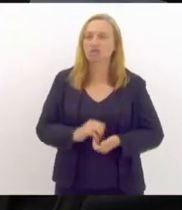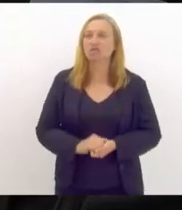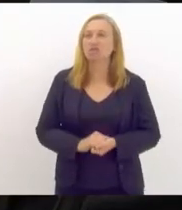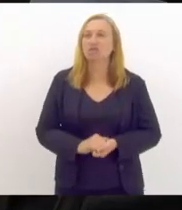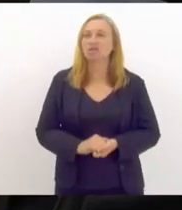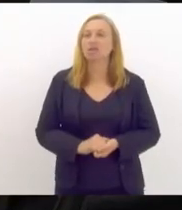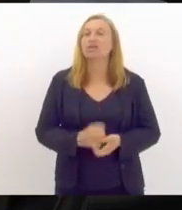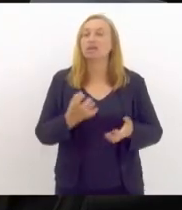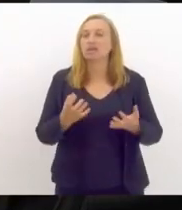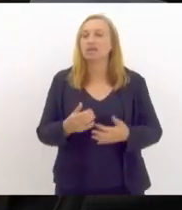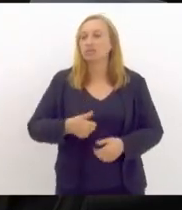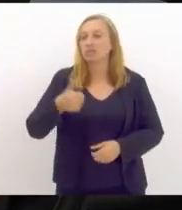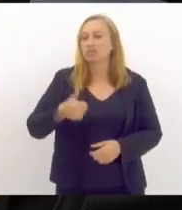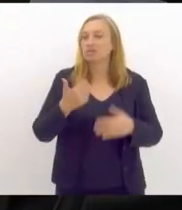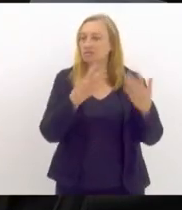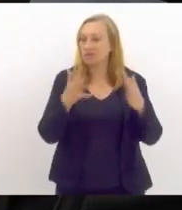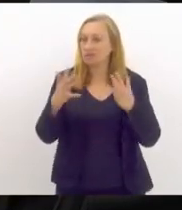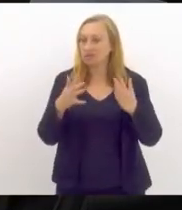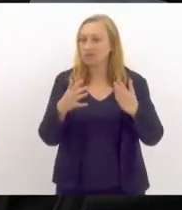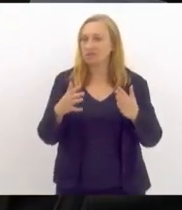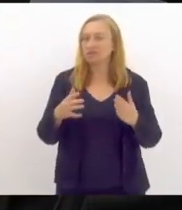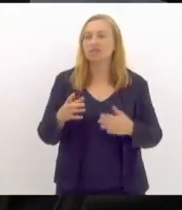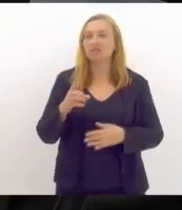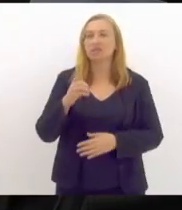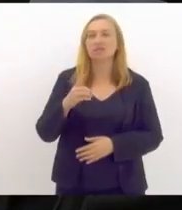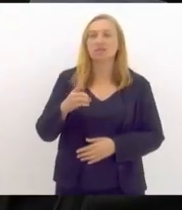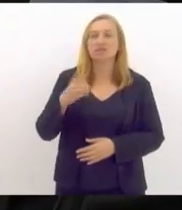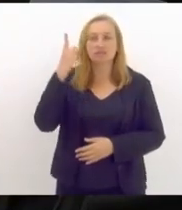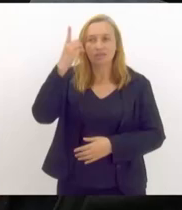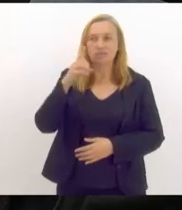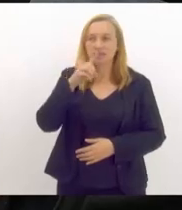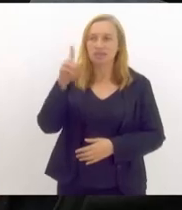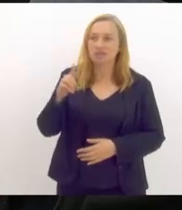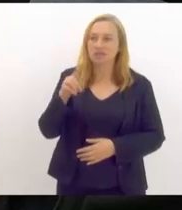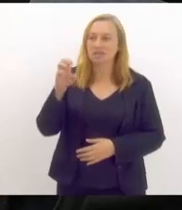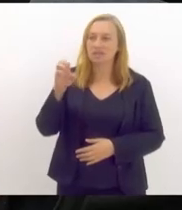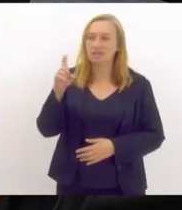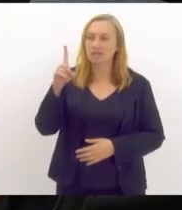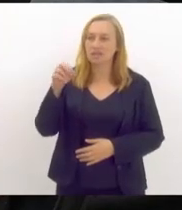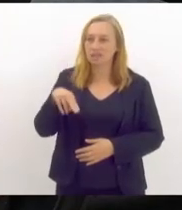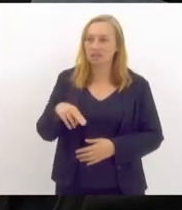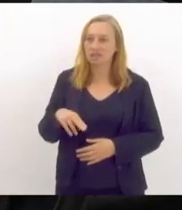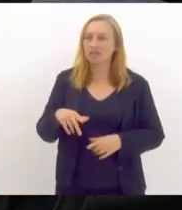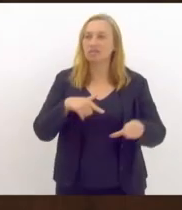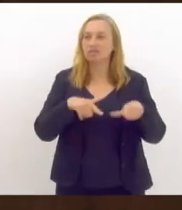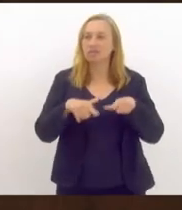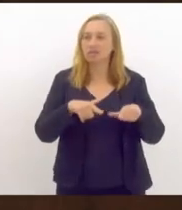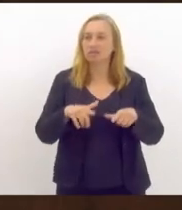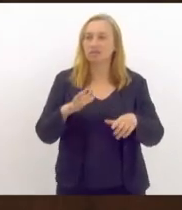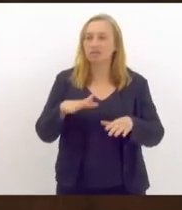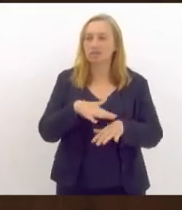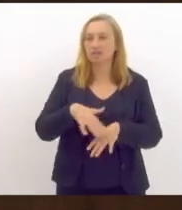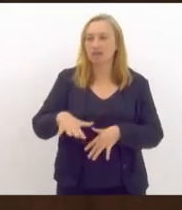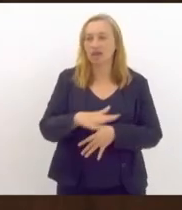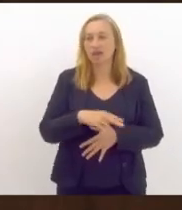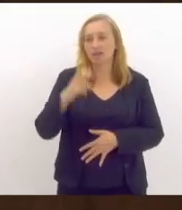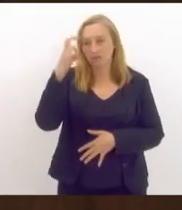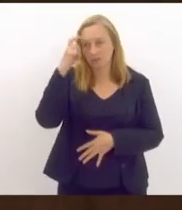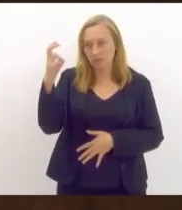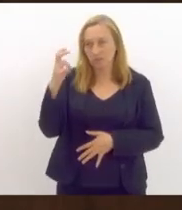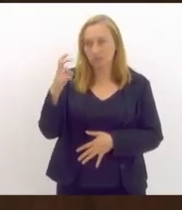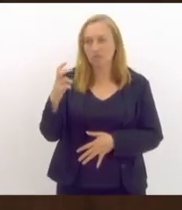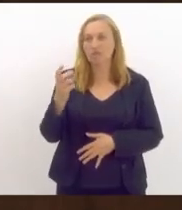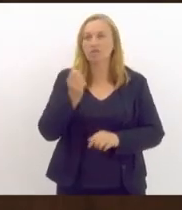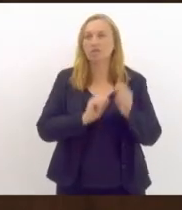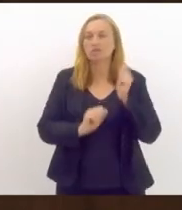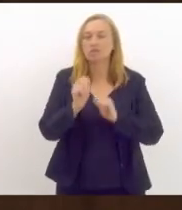queria primeiro parabenizar iniciativa da deputada zeidan e como trabalhadora do setor cultural especificamente do da